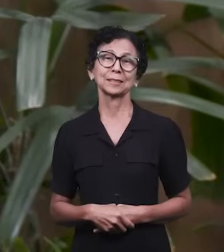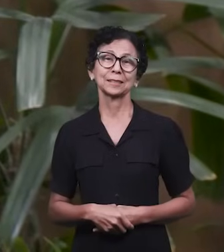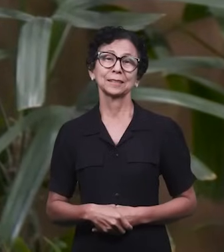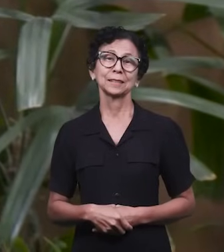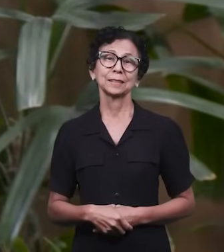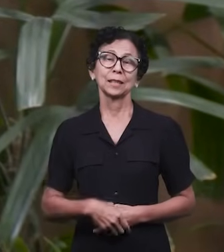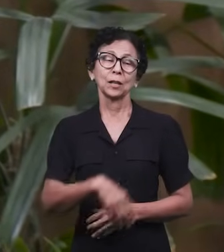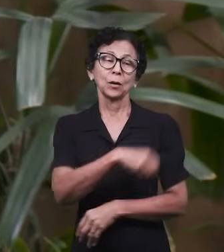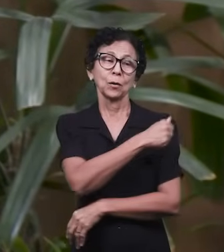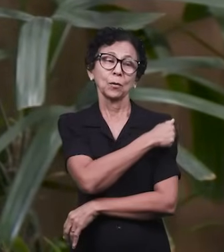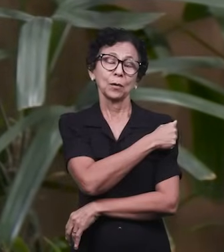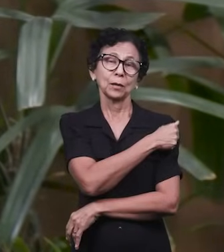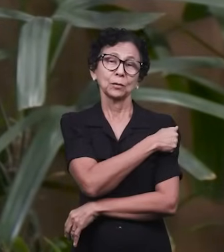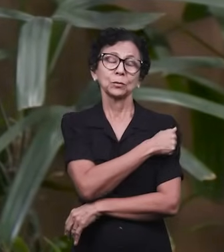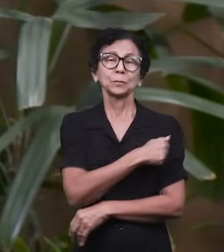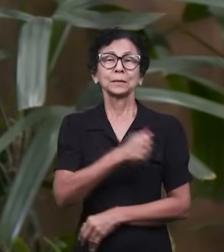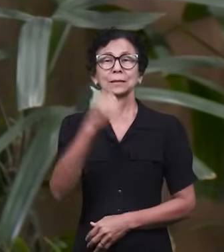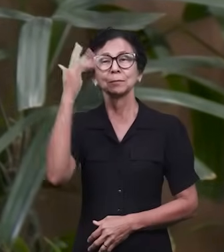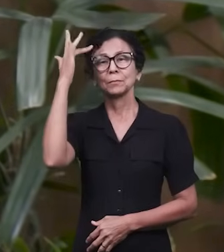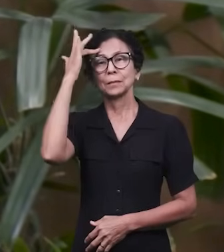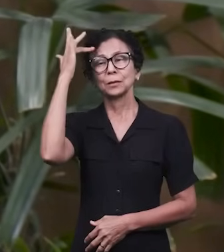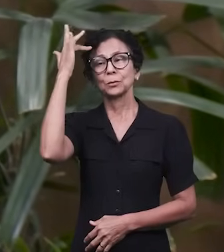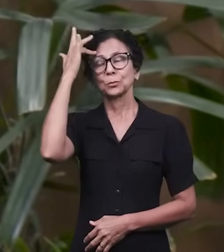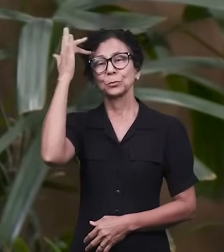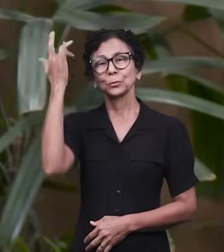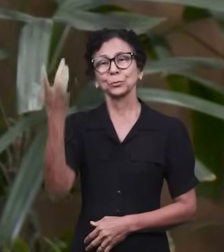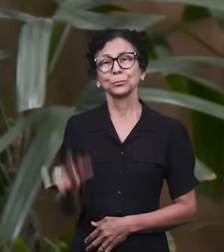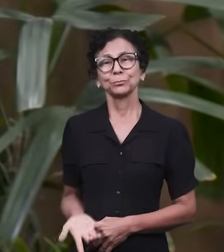tanto que estudou. Então, assim, a maturidade